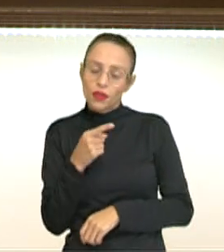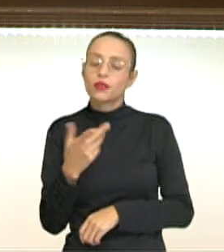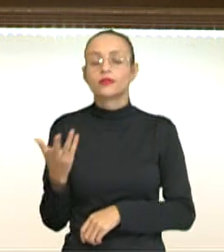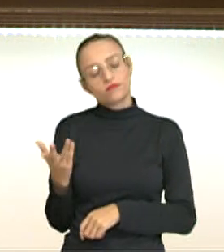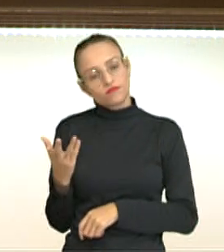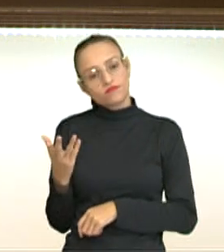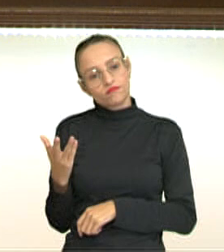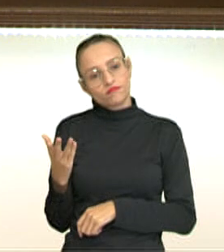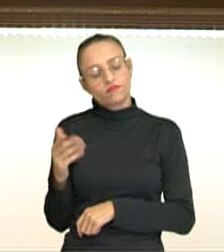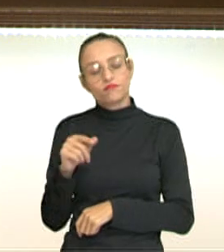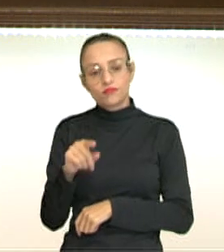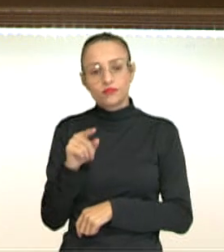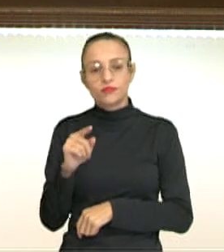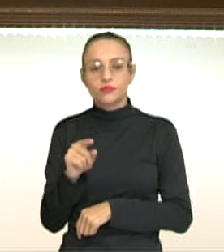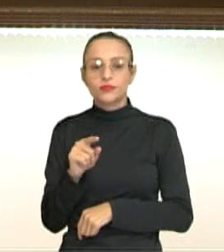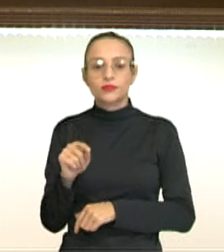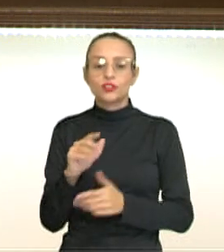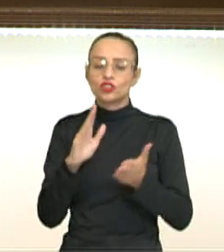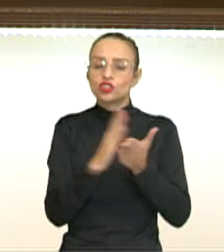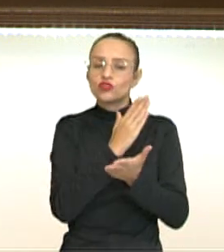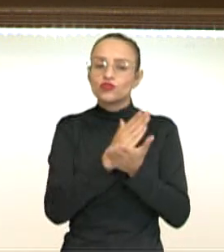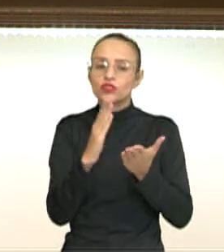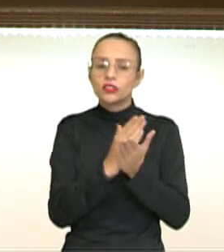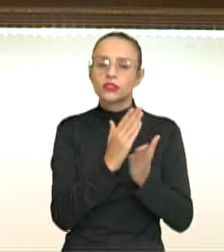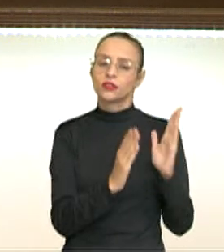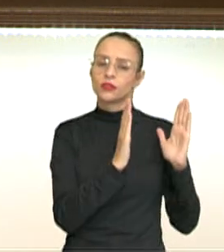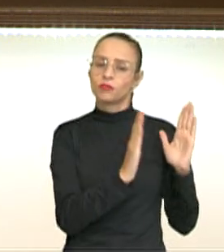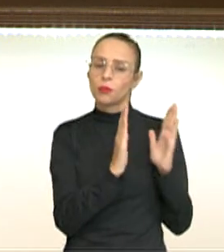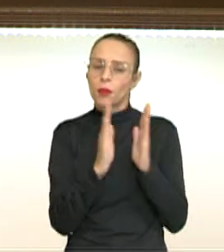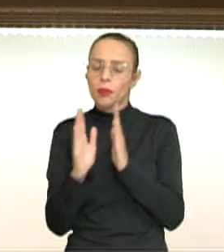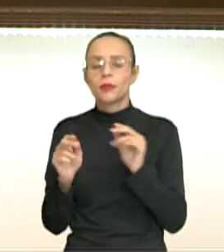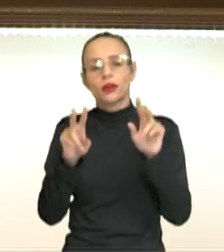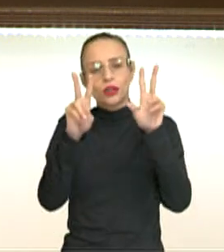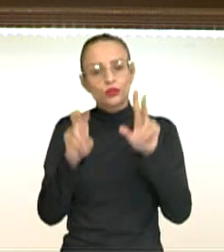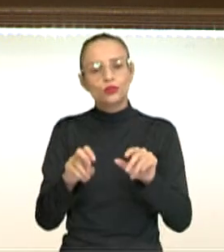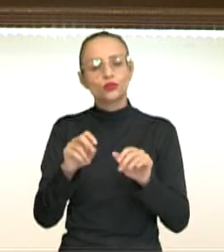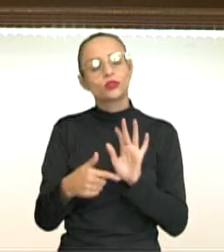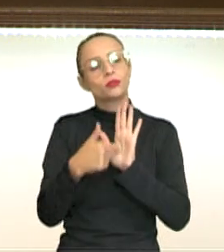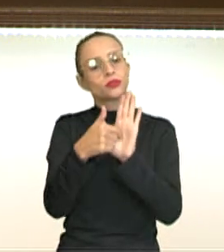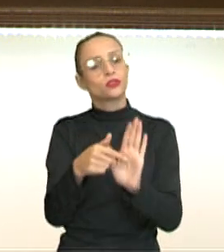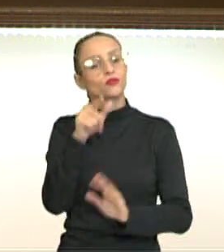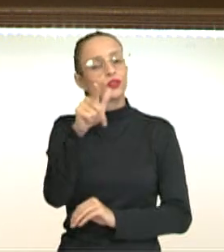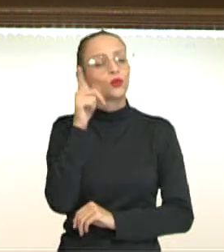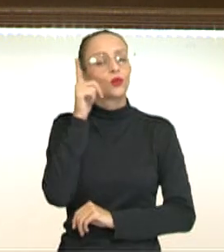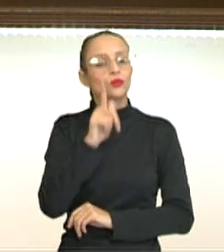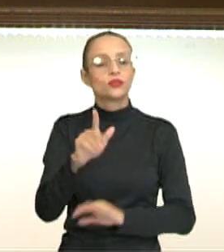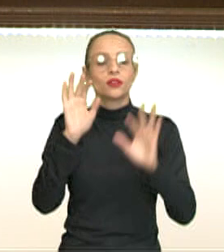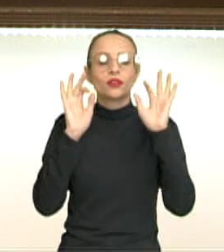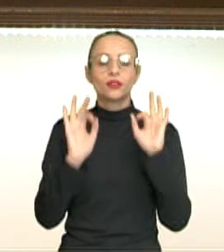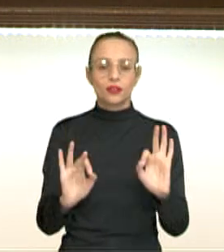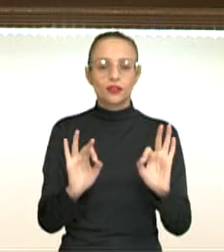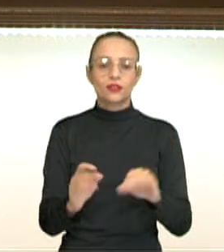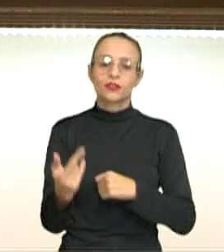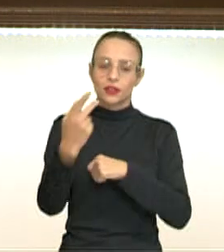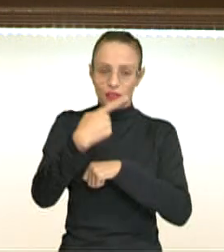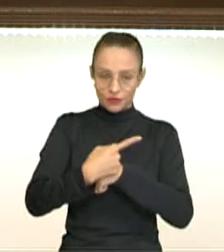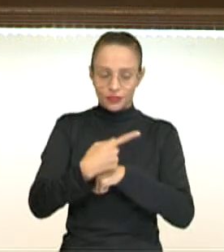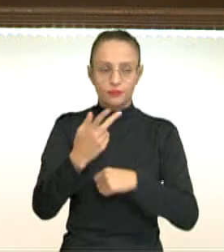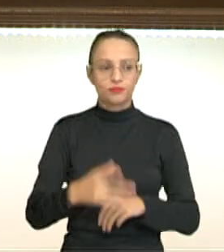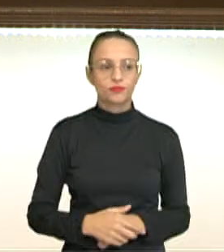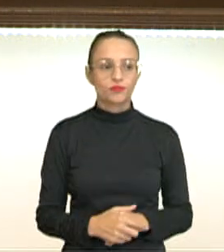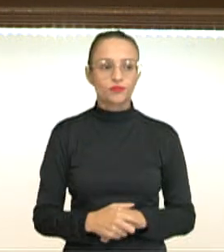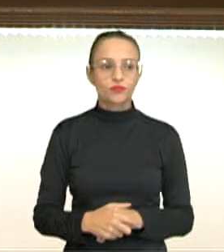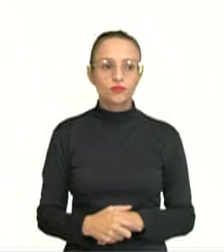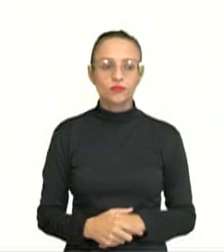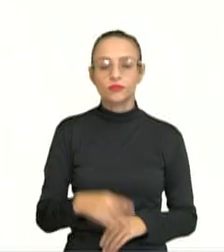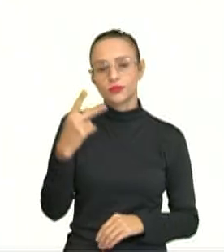que divida esse assunto numa apresentação oral para que você consiga realmente gravar esse vídeo.